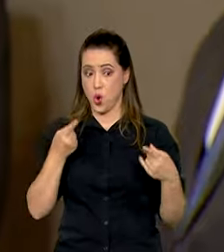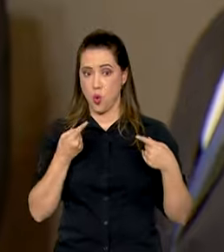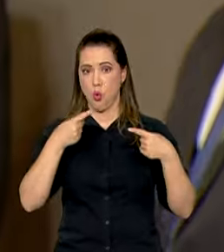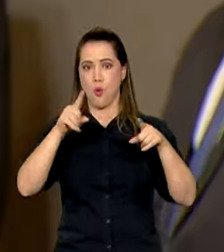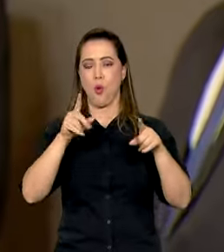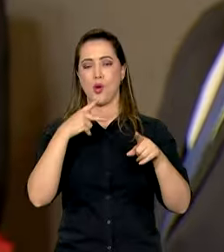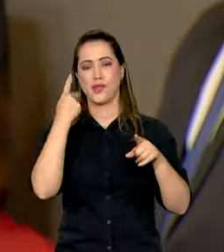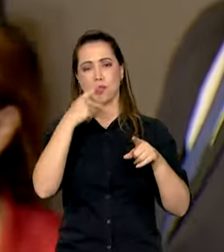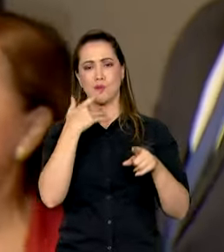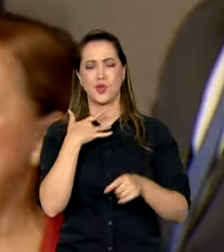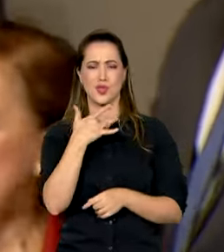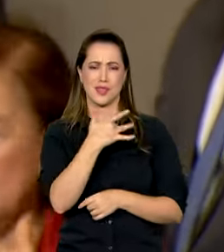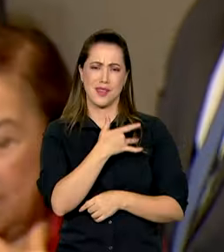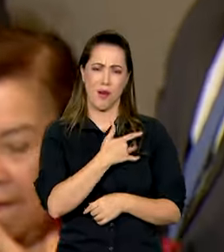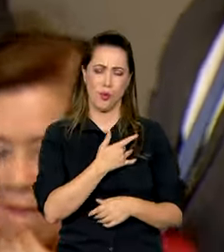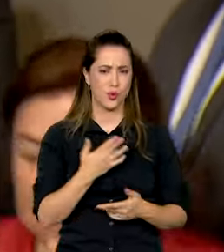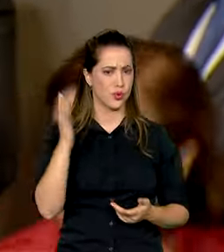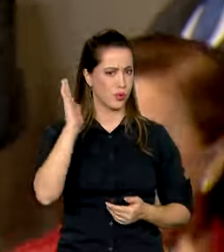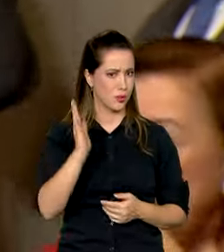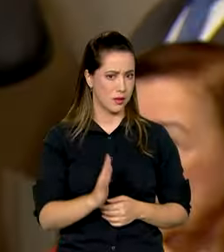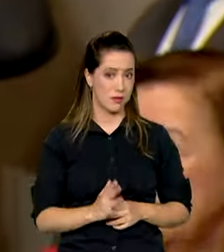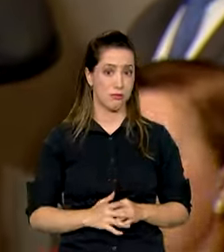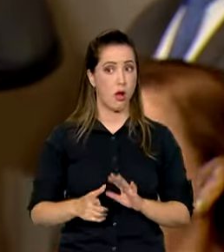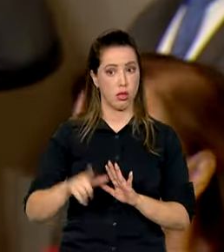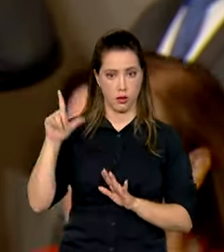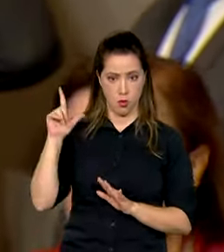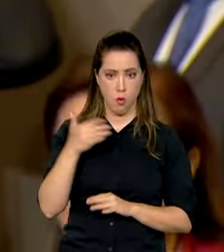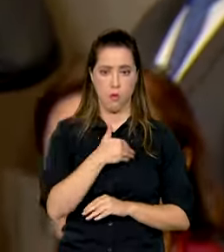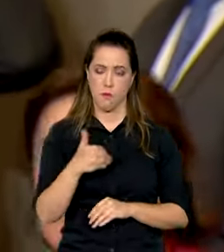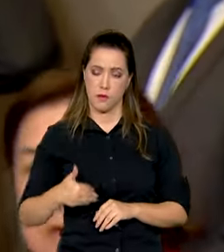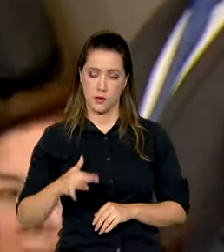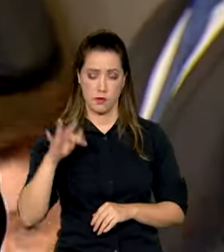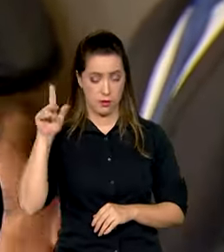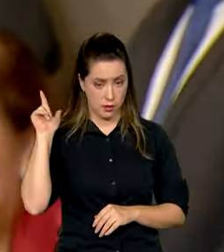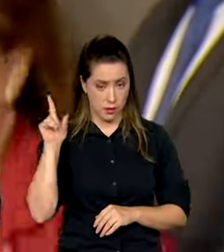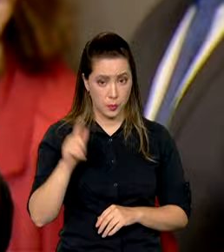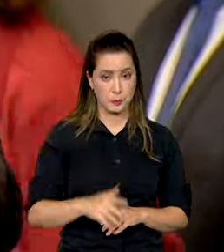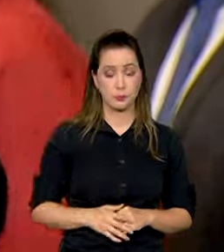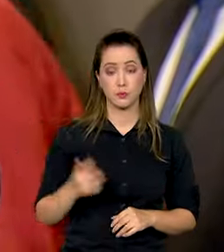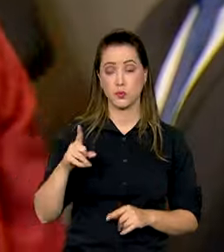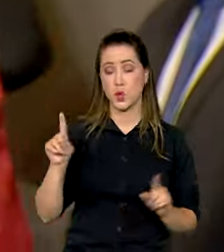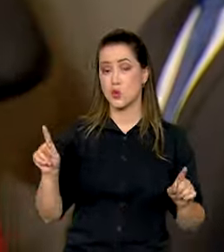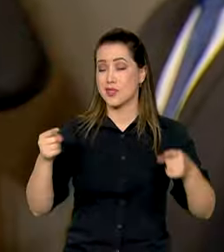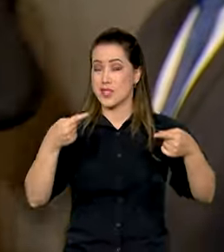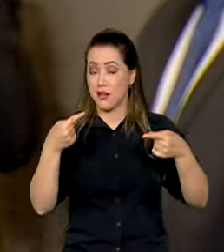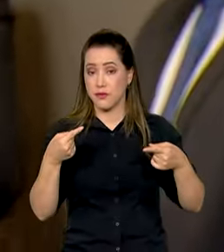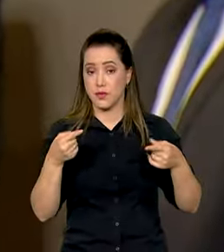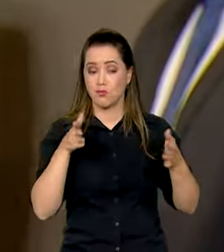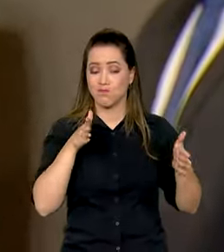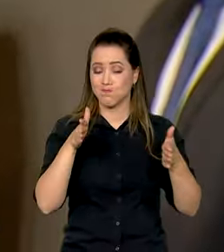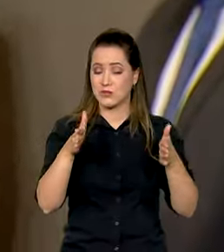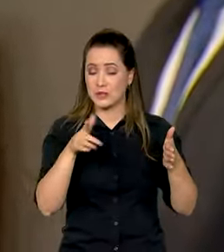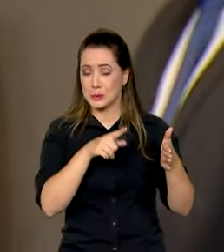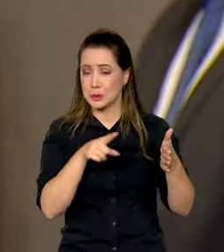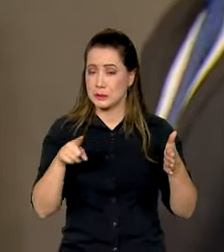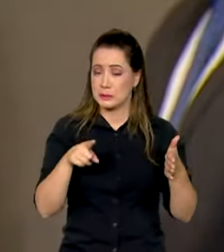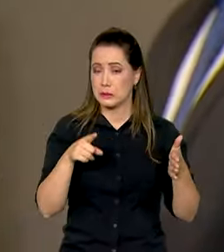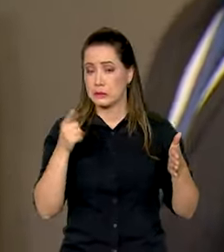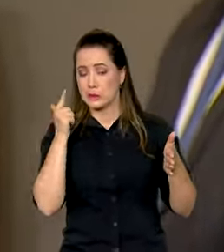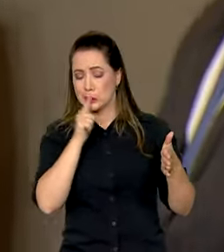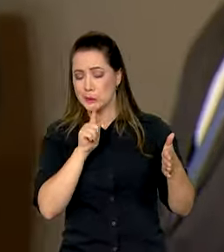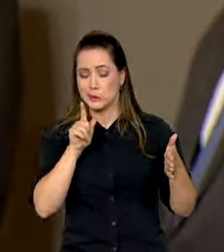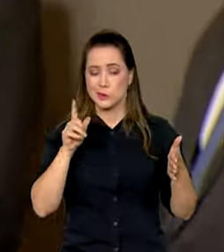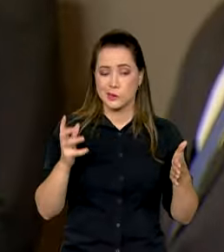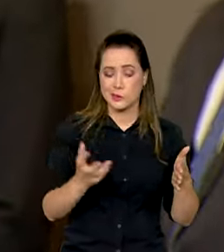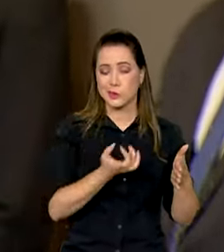as políticas de saúde pública no Brasil, o desafio que a gente tem para resgatar isso é muito grande, para